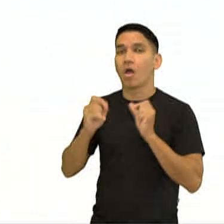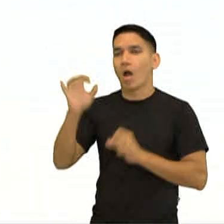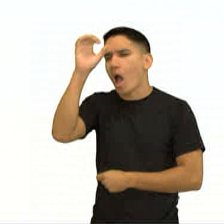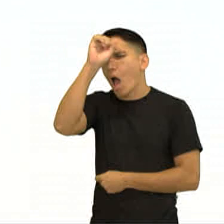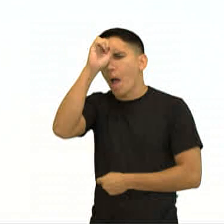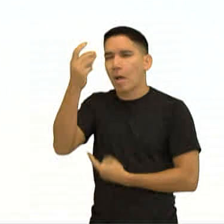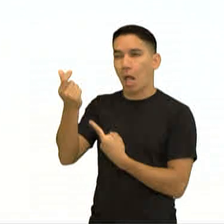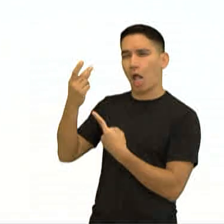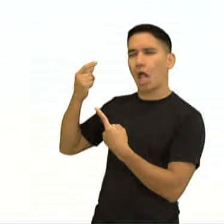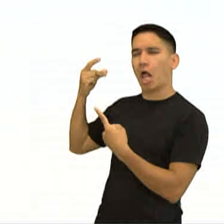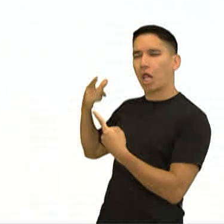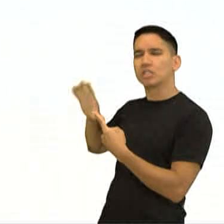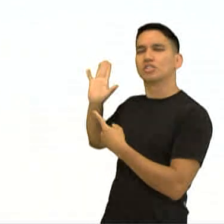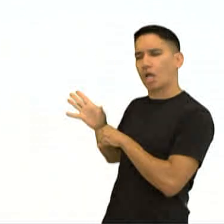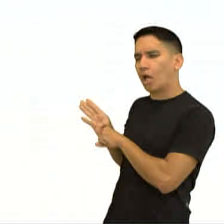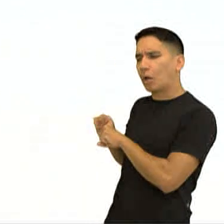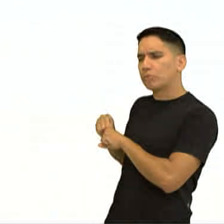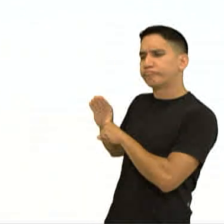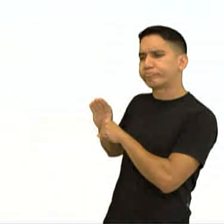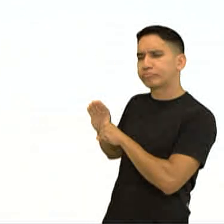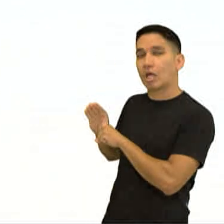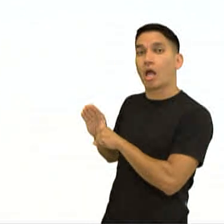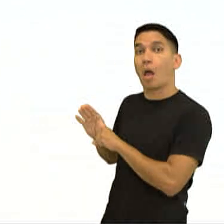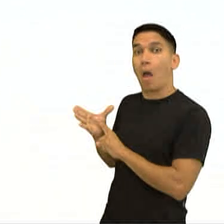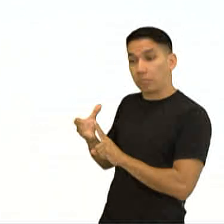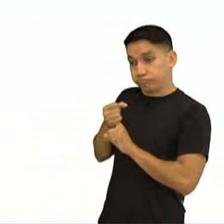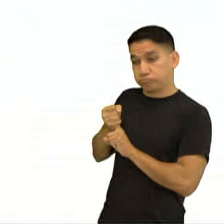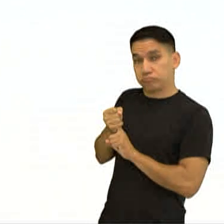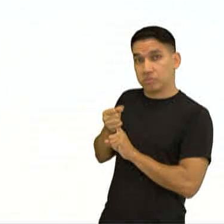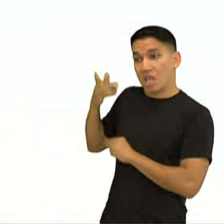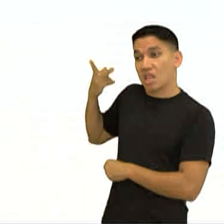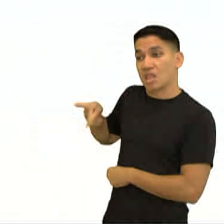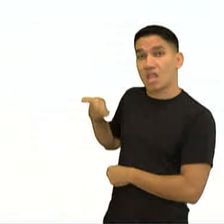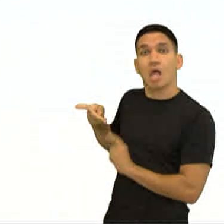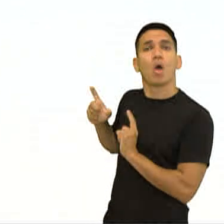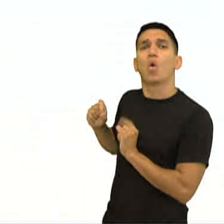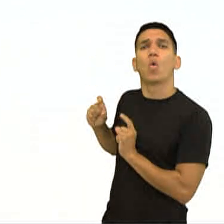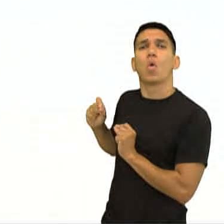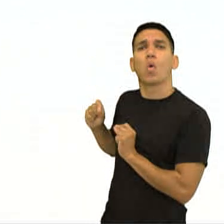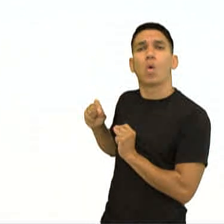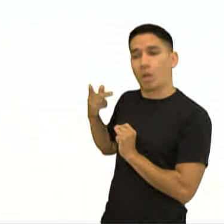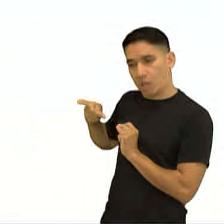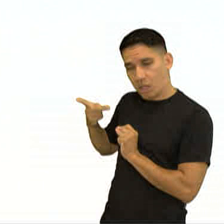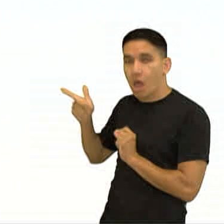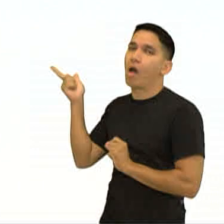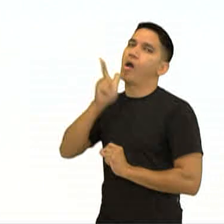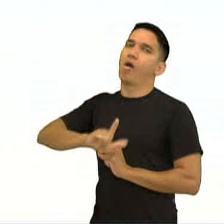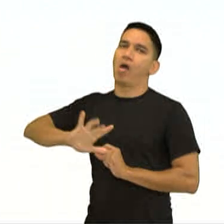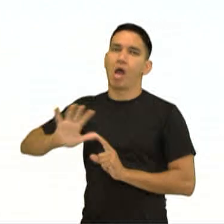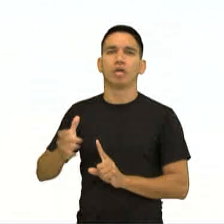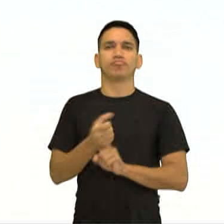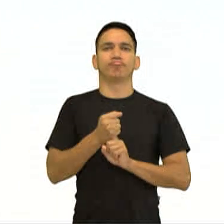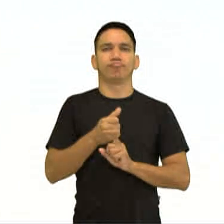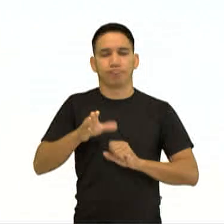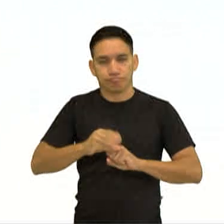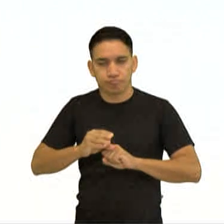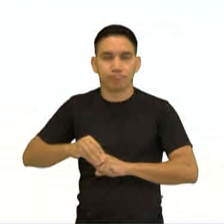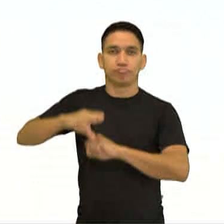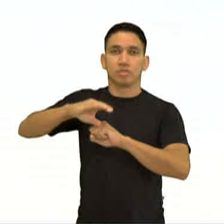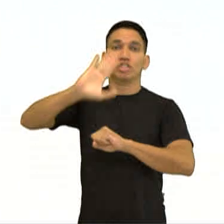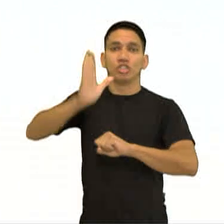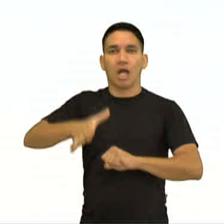bem e tirar novos conhecimentos delas. Delas o quê? Ou deles? Das coisas antigas que foram conhecidas, que